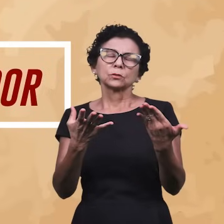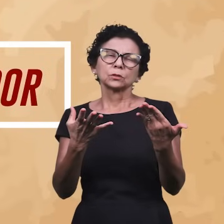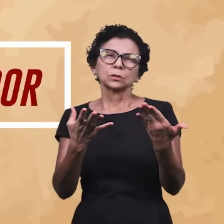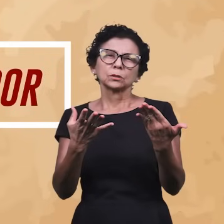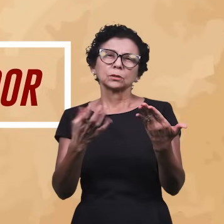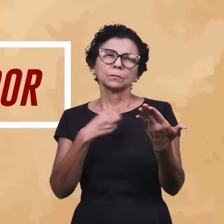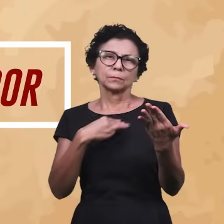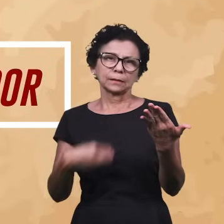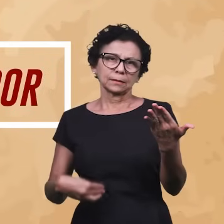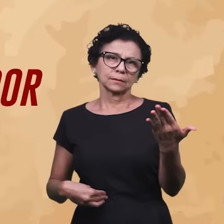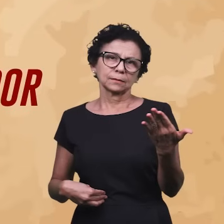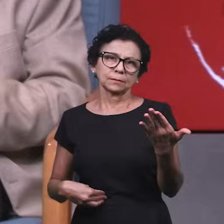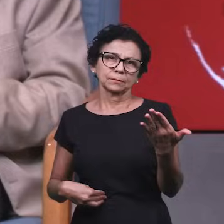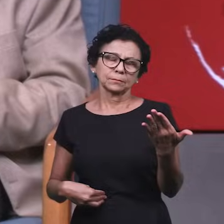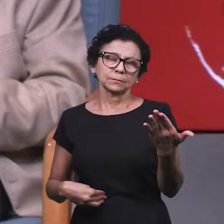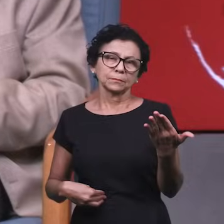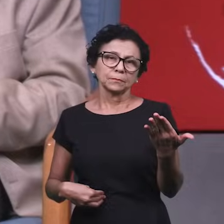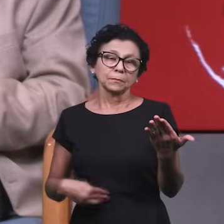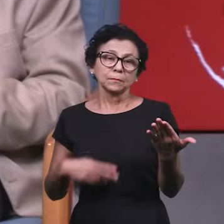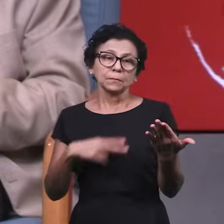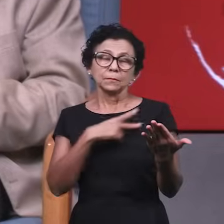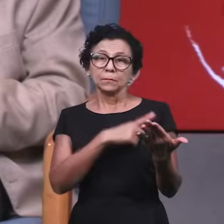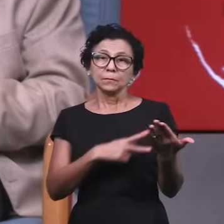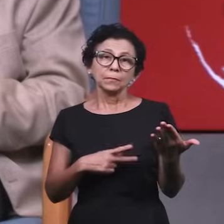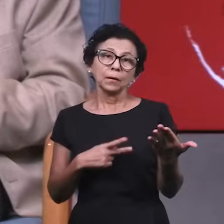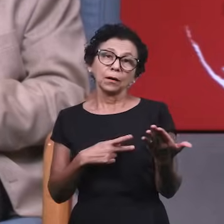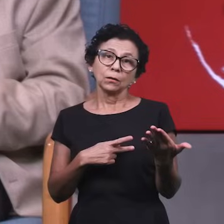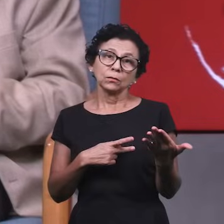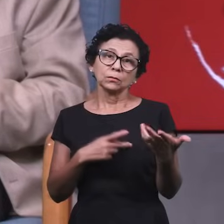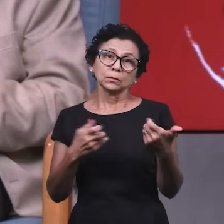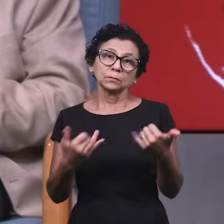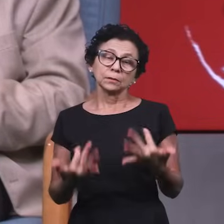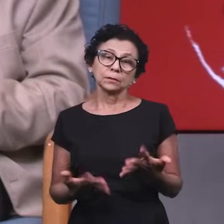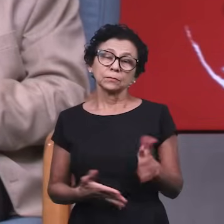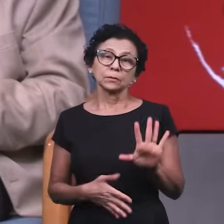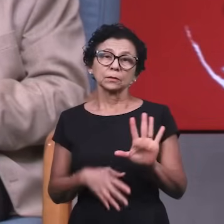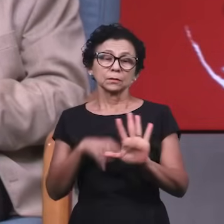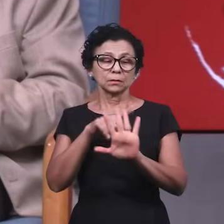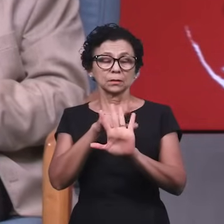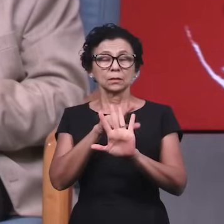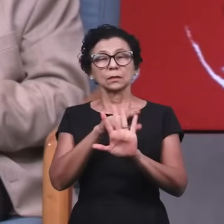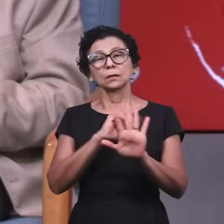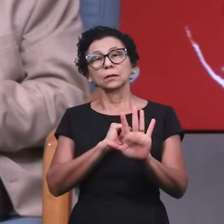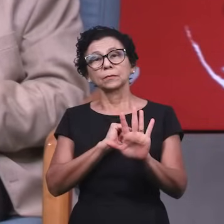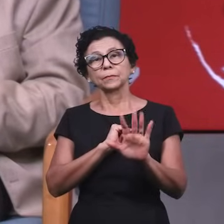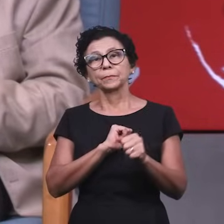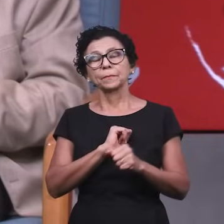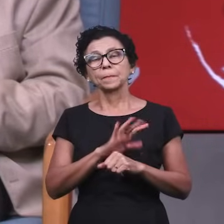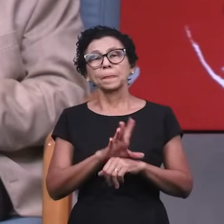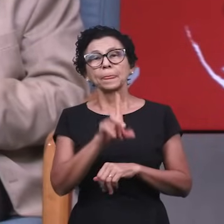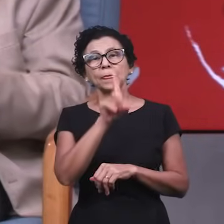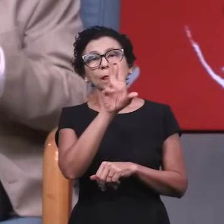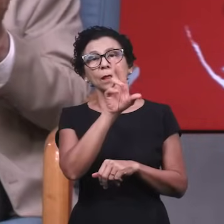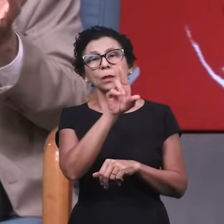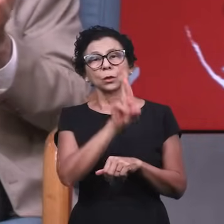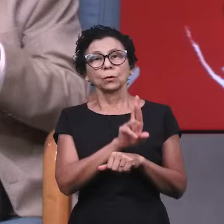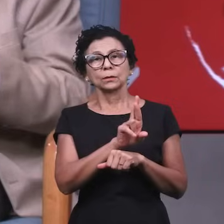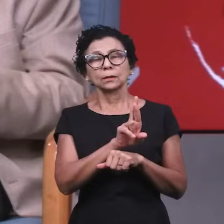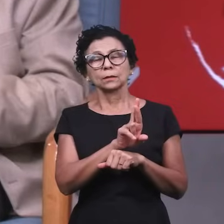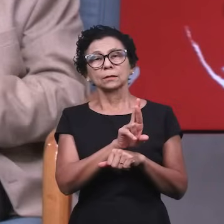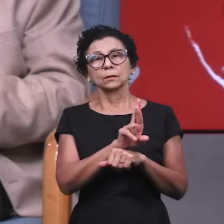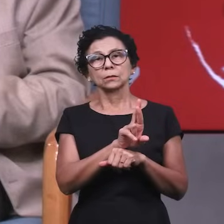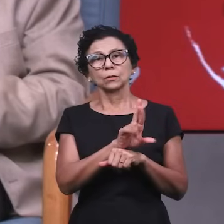E na colocação de Paulo, é o quinto dedo de mestre, que é de doutrinador,